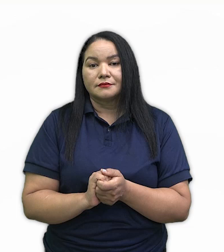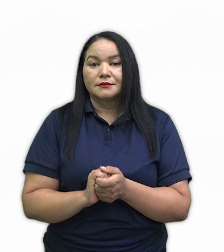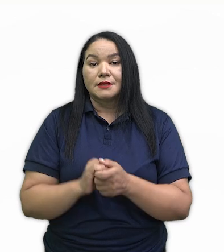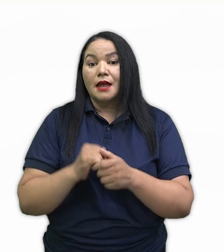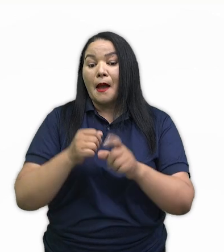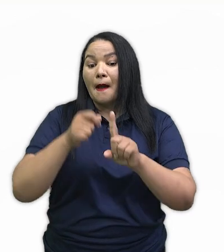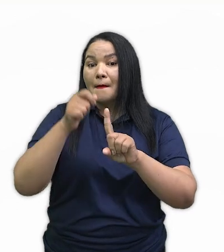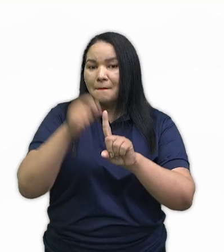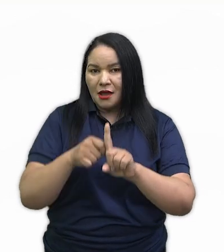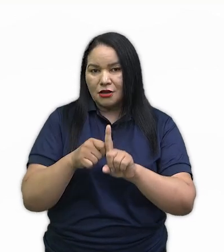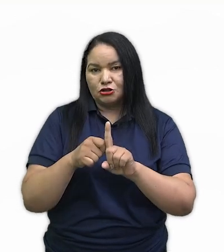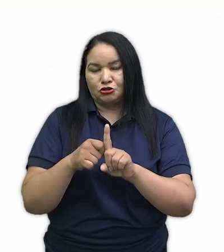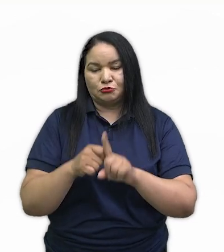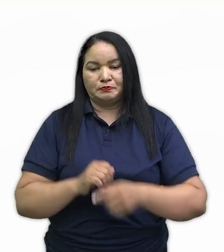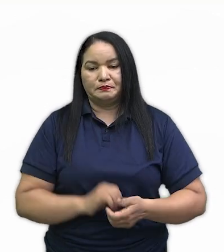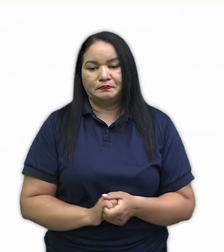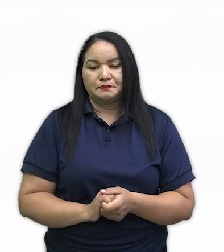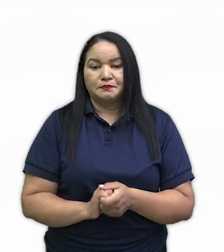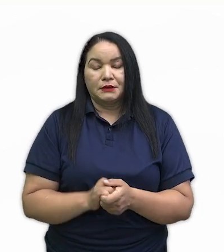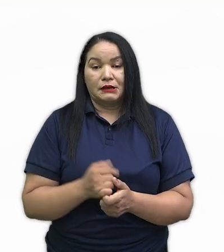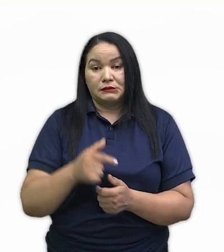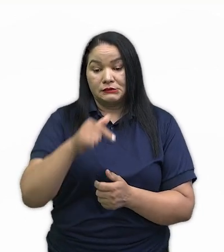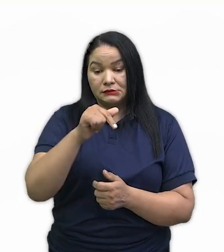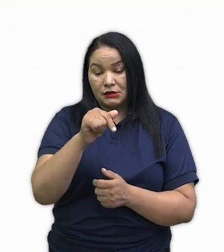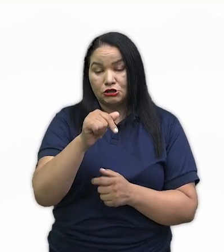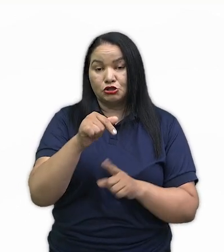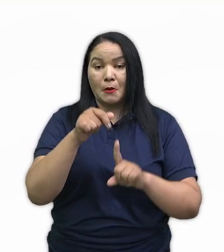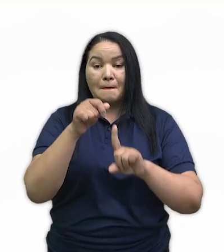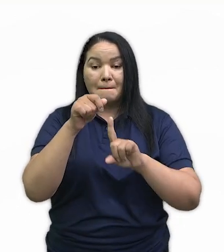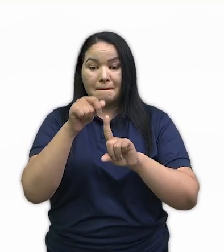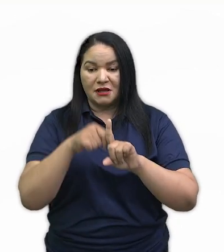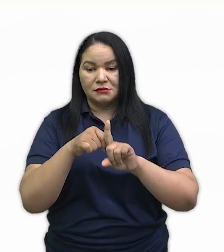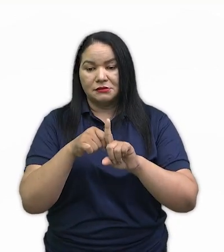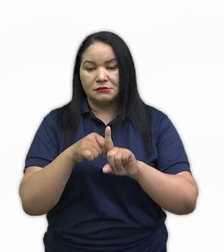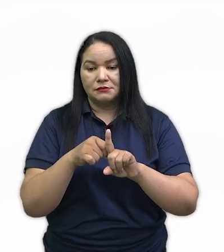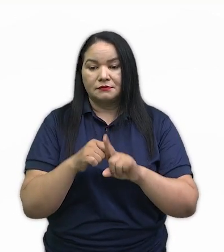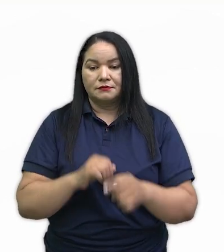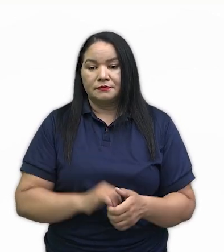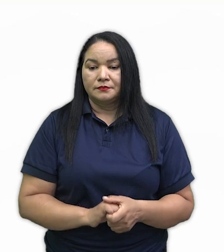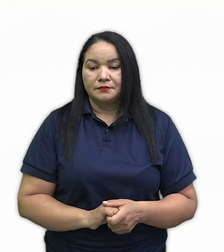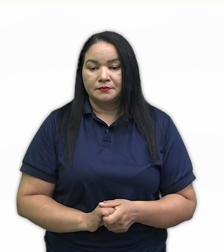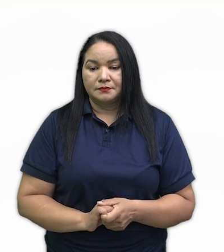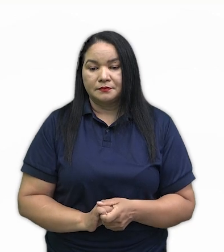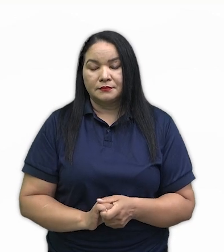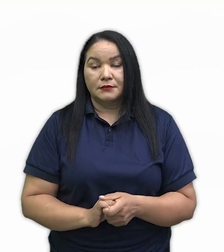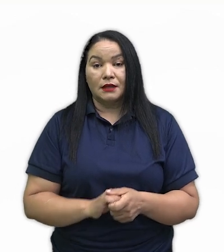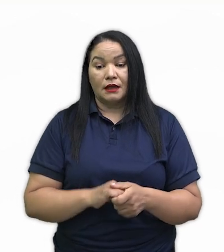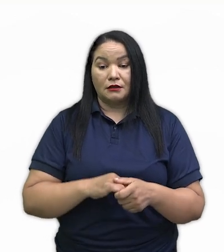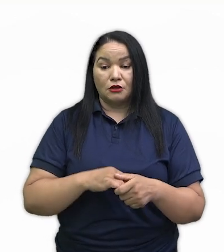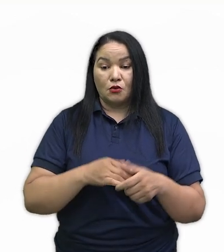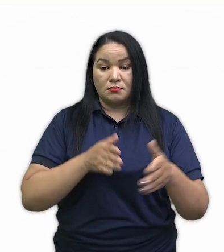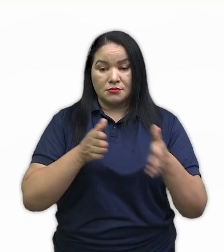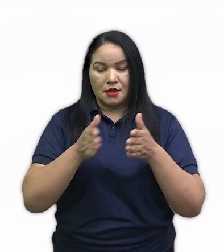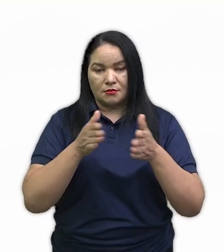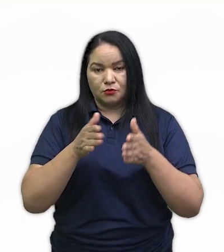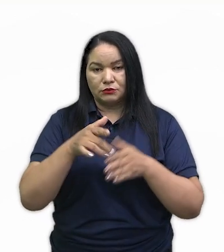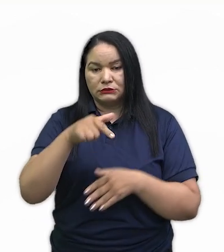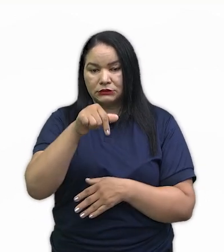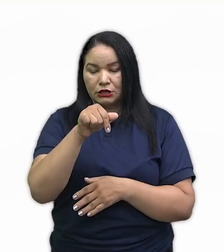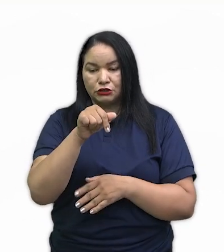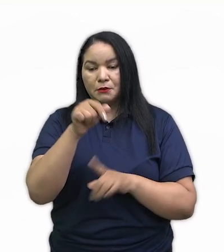mês. Durante 7 meses. Então, o tempo foi de 7 meses. Reparem,